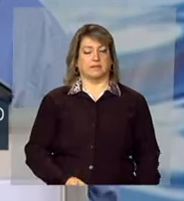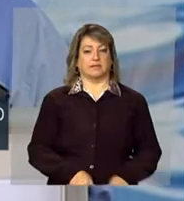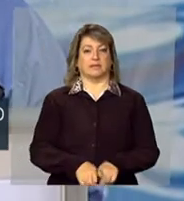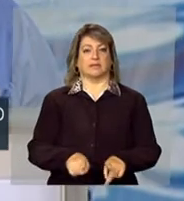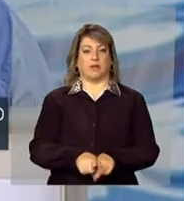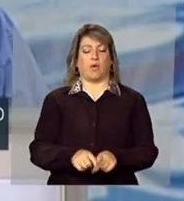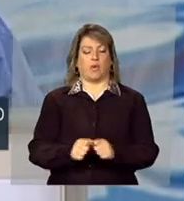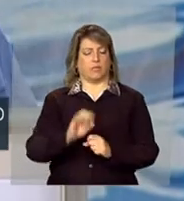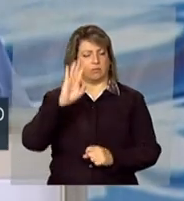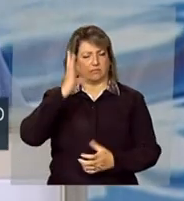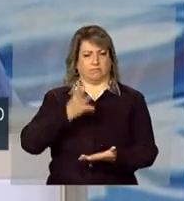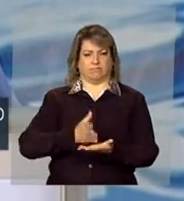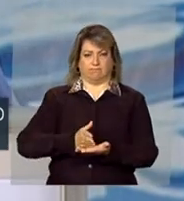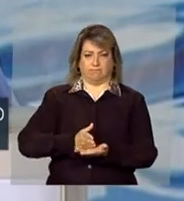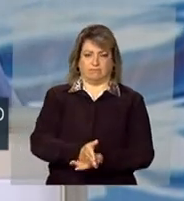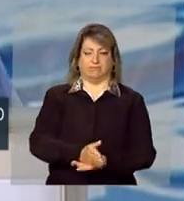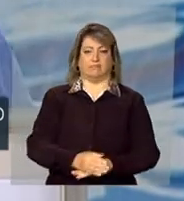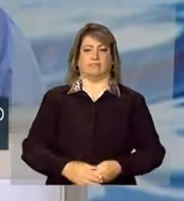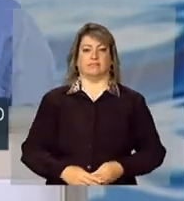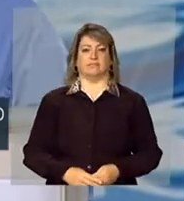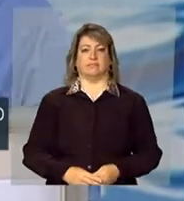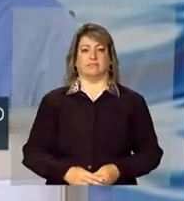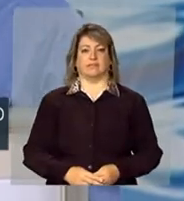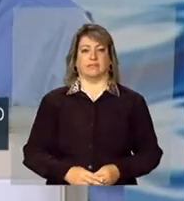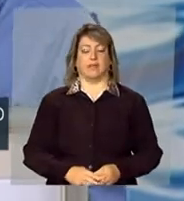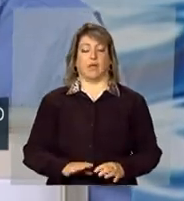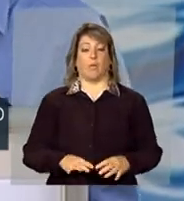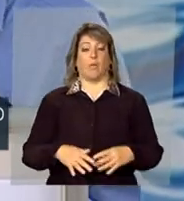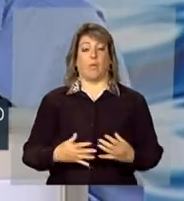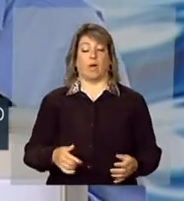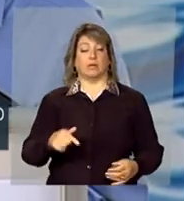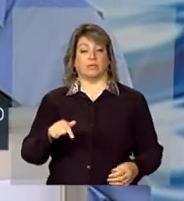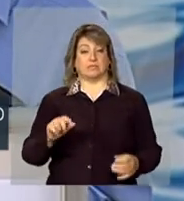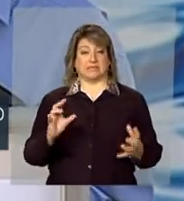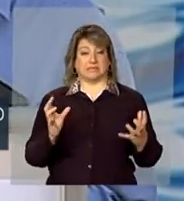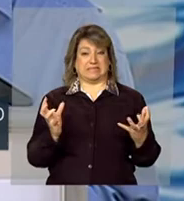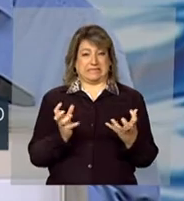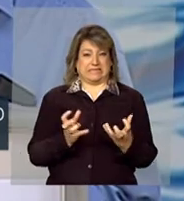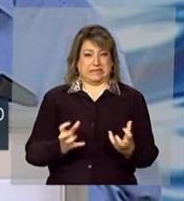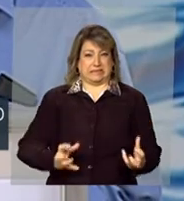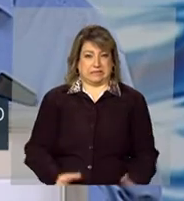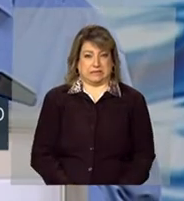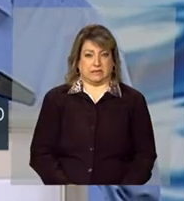com determinação. Quando a seca se consolidou,